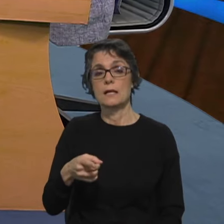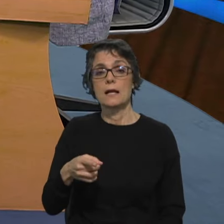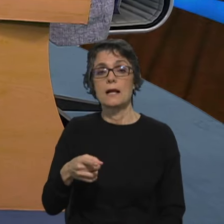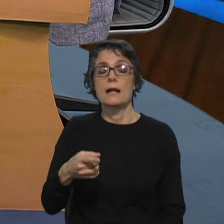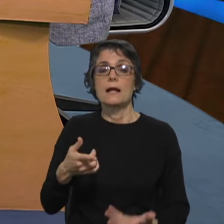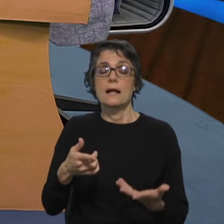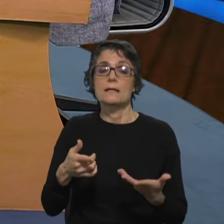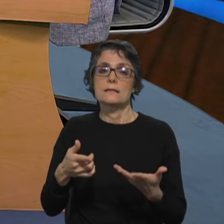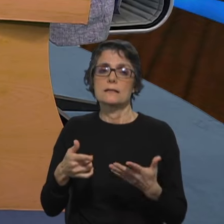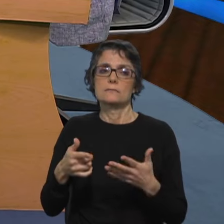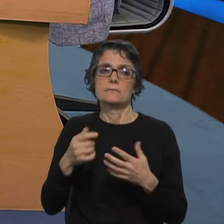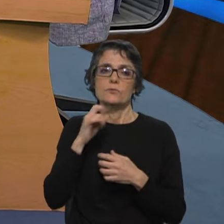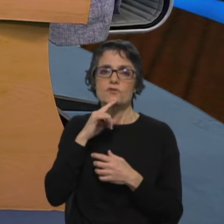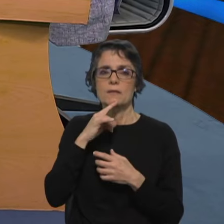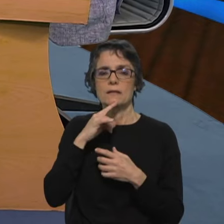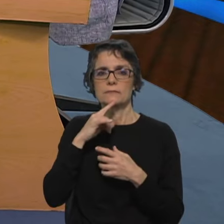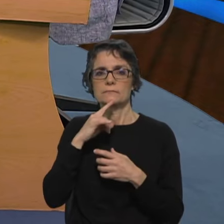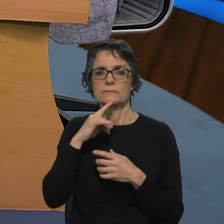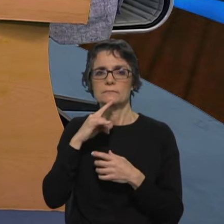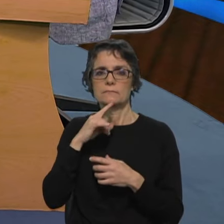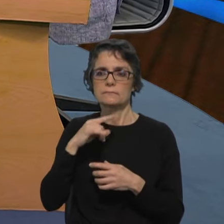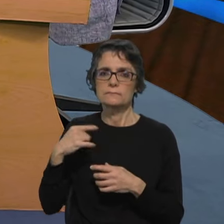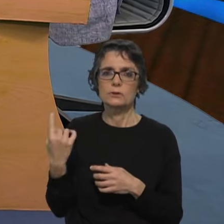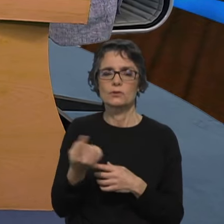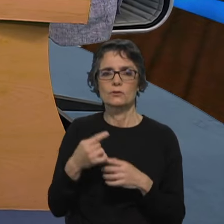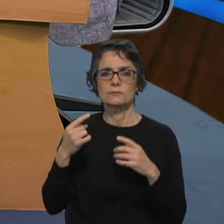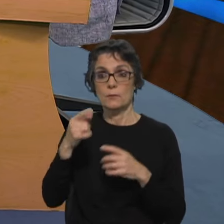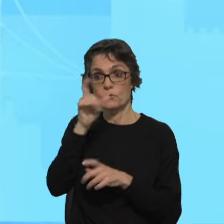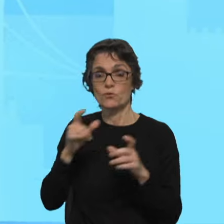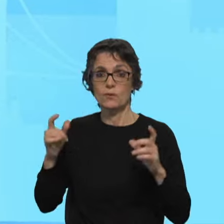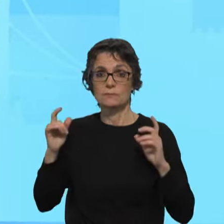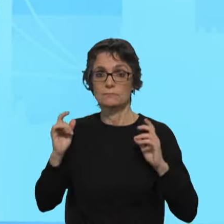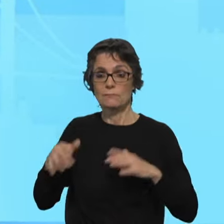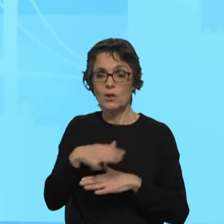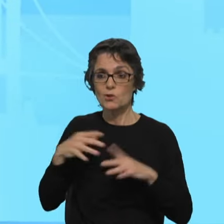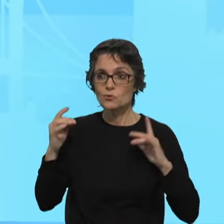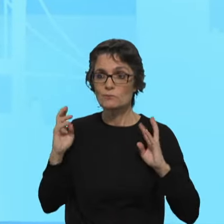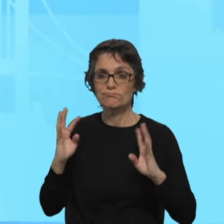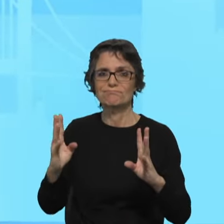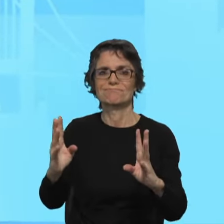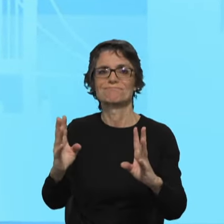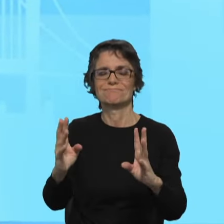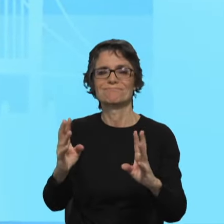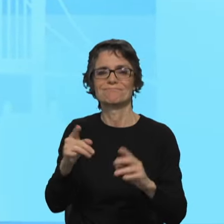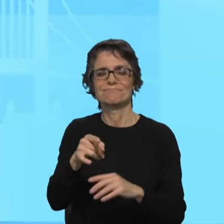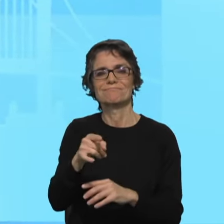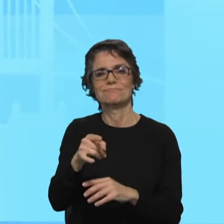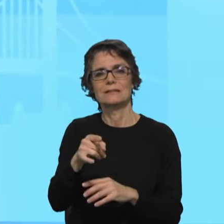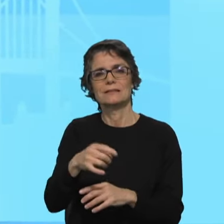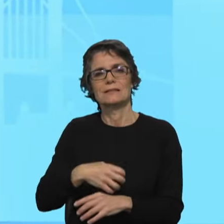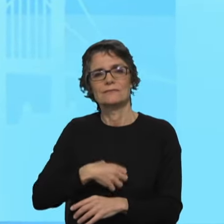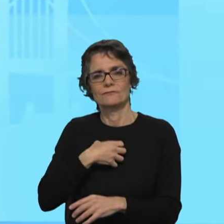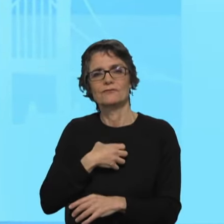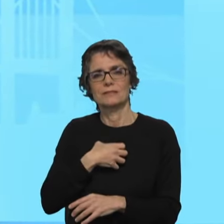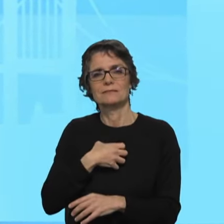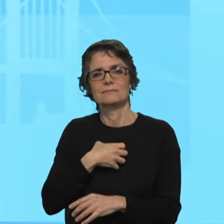pessoas saiam à rua novamente e possam entrar também neste momento que é celebrativo